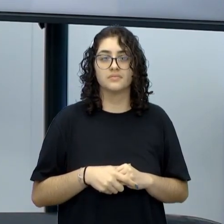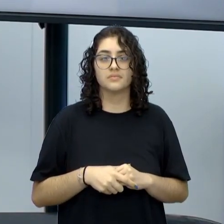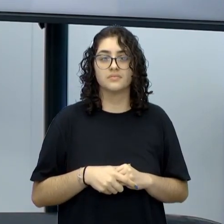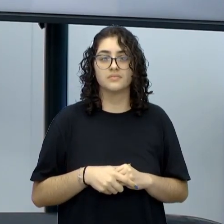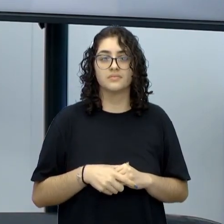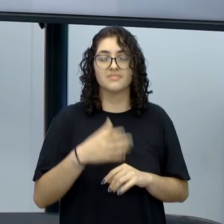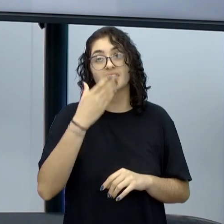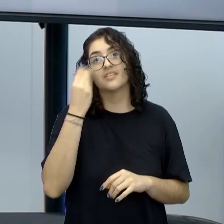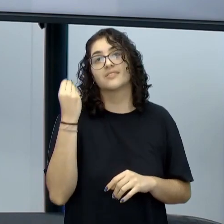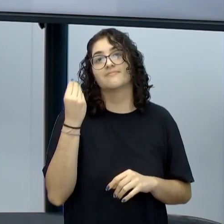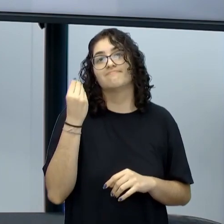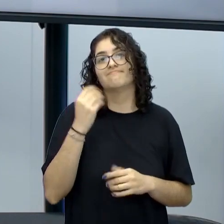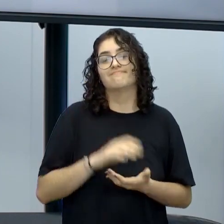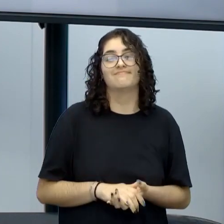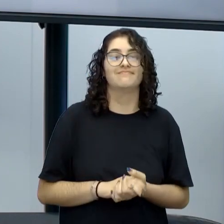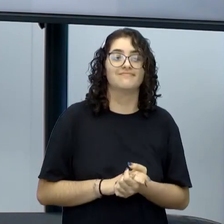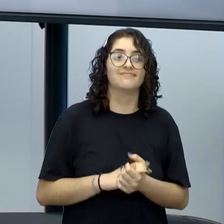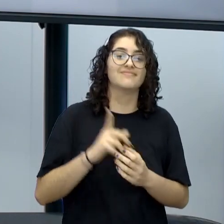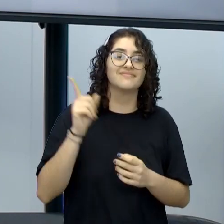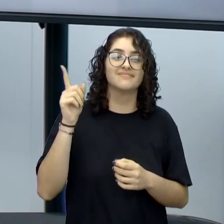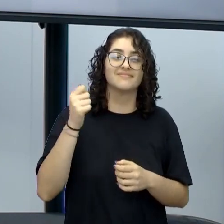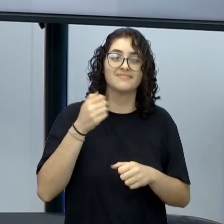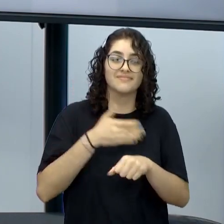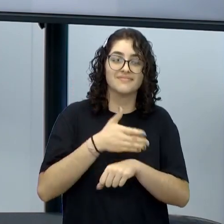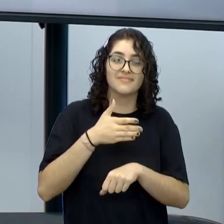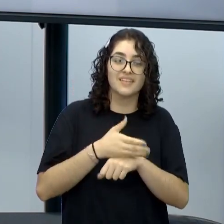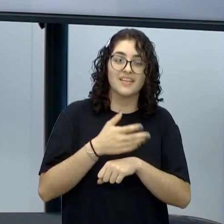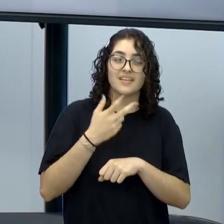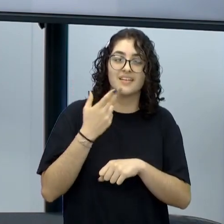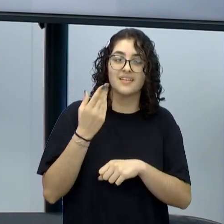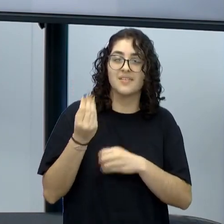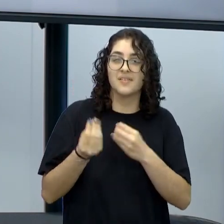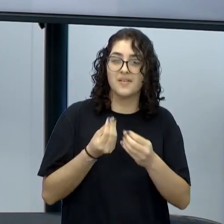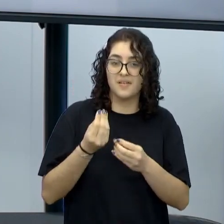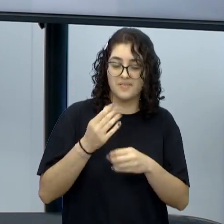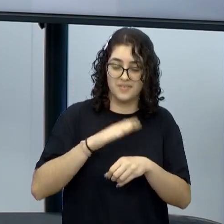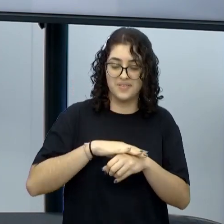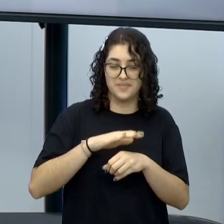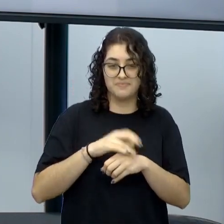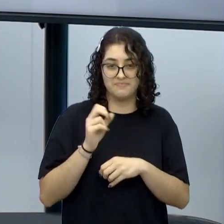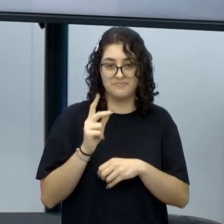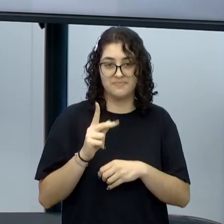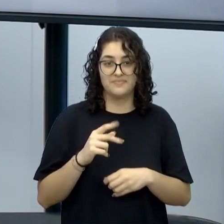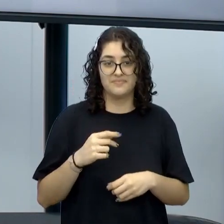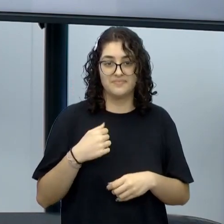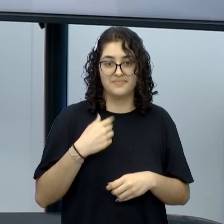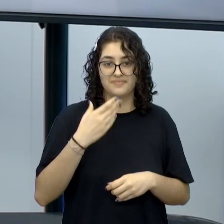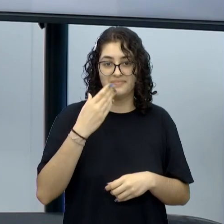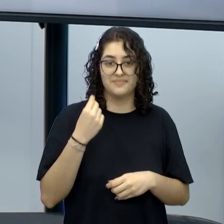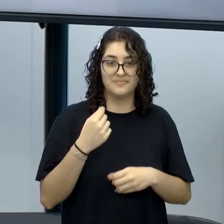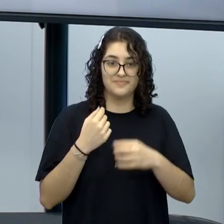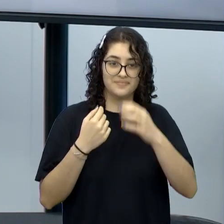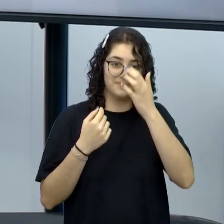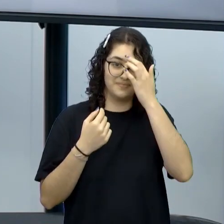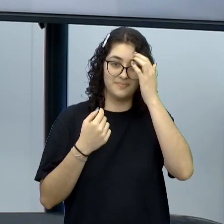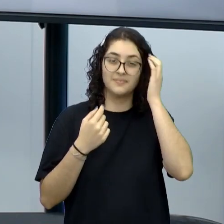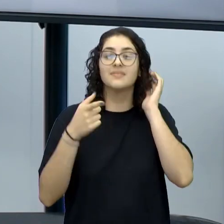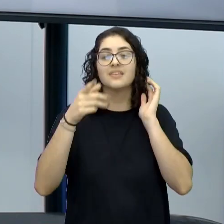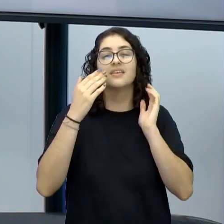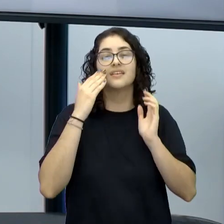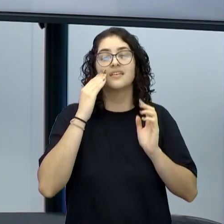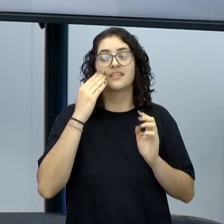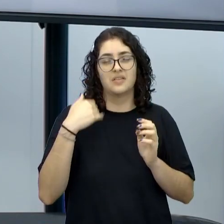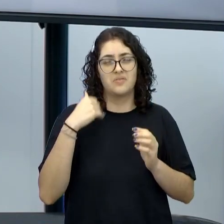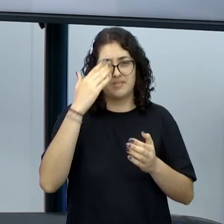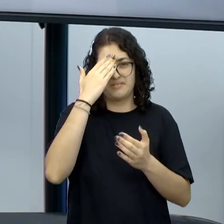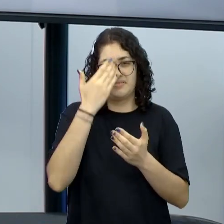Esqueci a palavra. Tá disponível lá, pior, para poder ser erosionado. Eu inventei uma frase agora, mas você entendeu que eu confio em